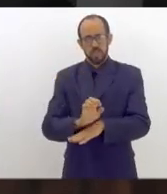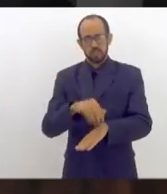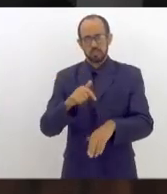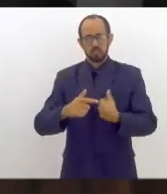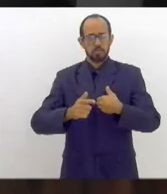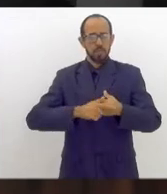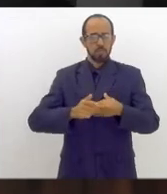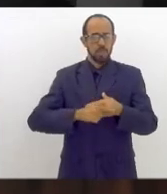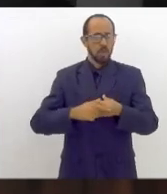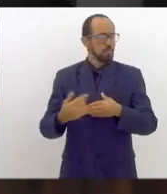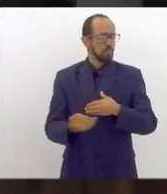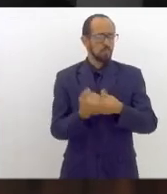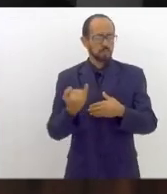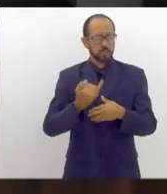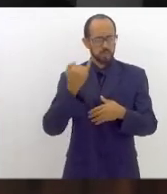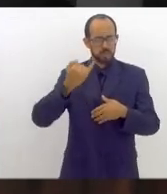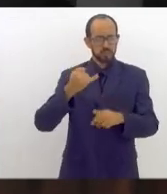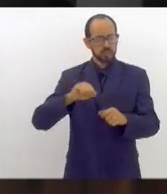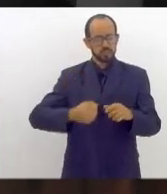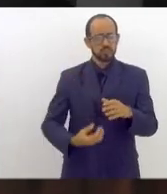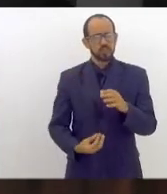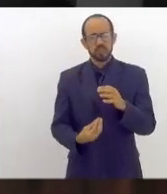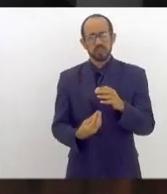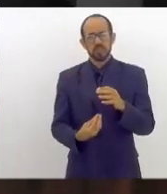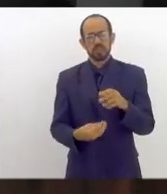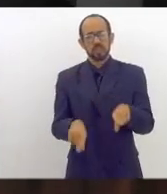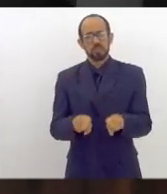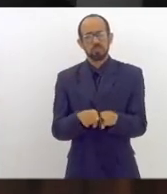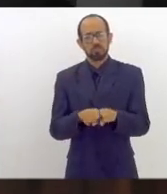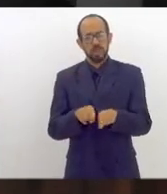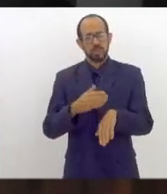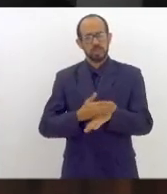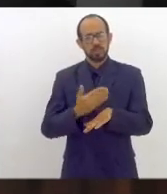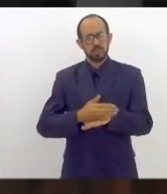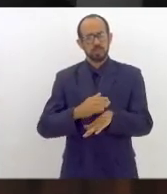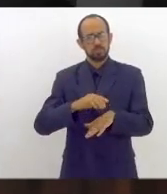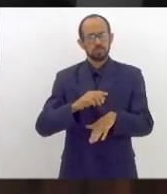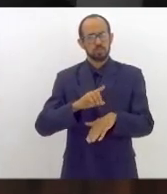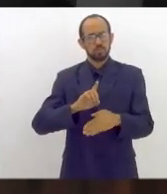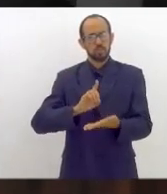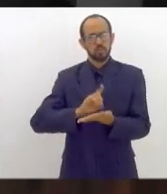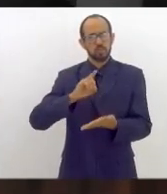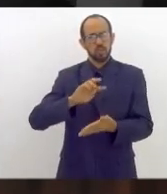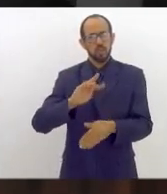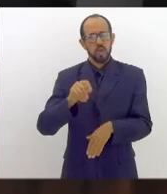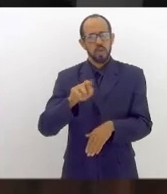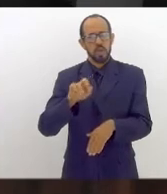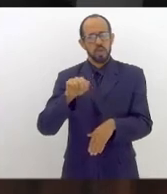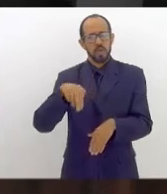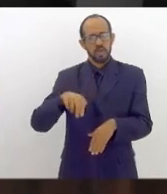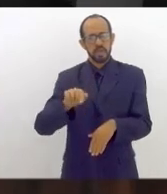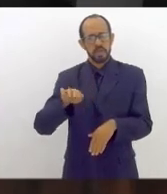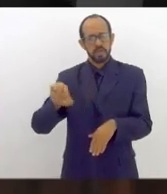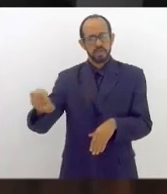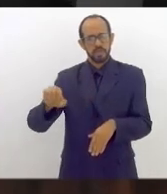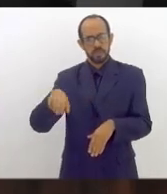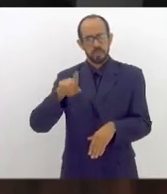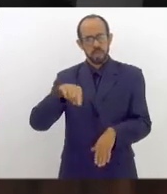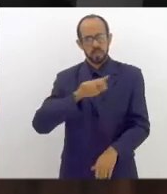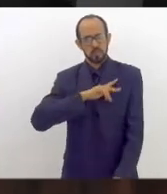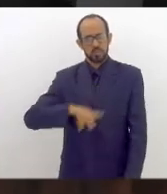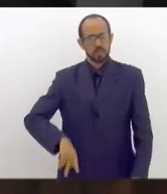fundamental exercido pelo Desembargador Dr Henrique Figueira na presidência do tribunal no Rio de Janeiro vive